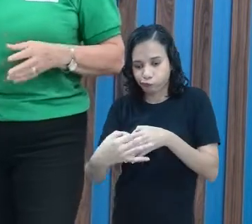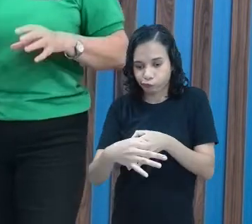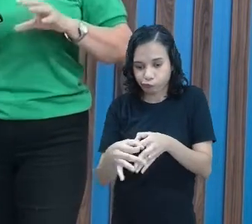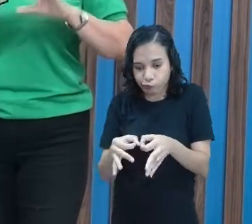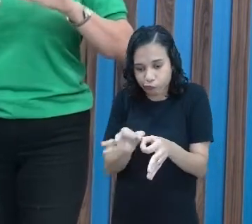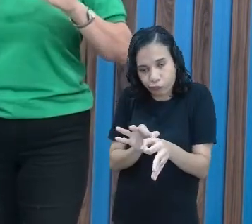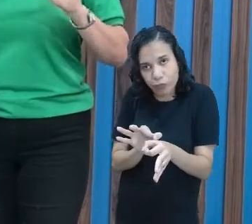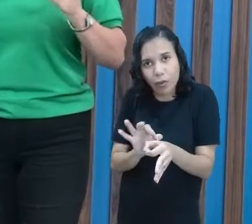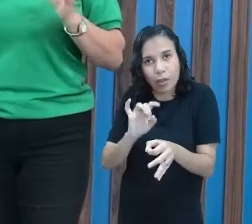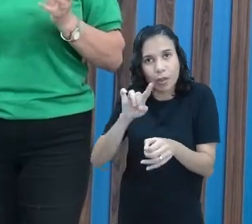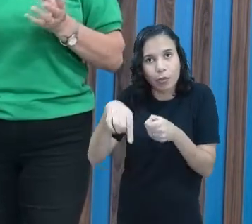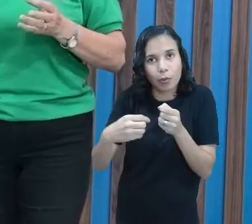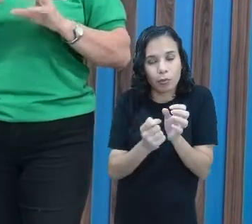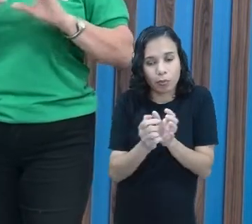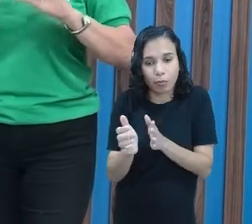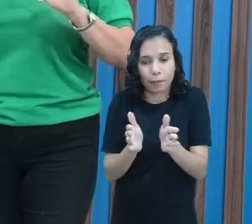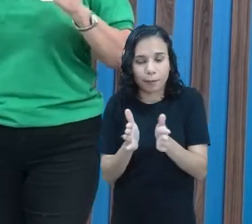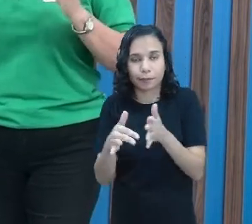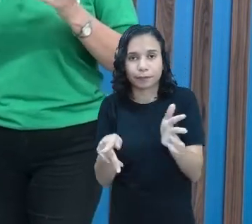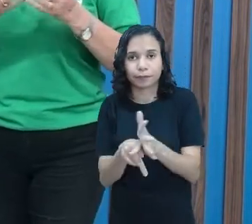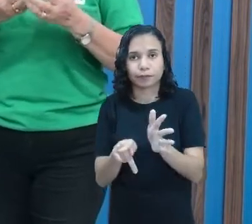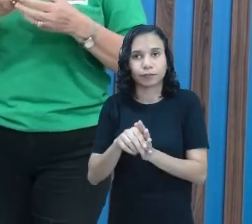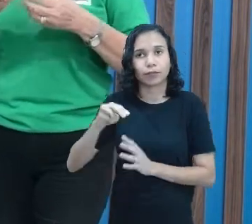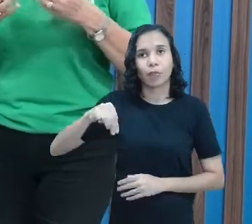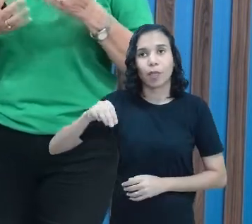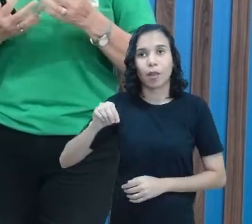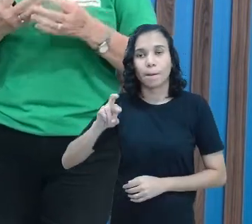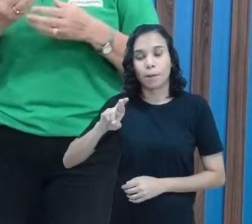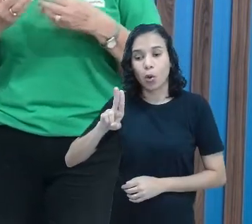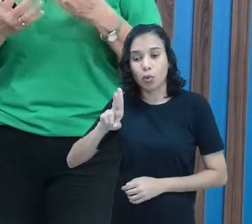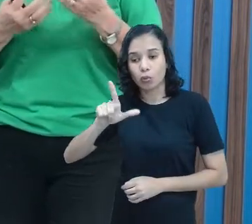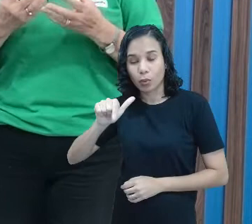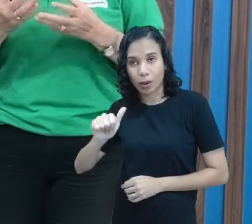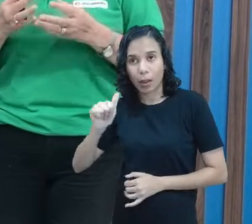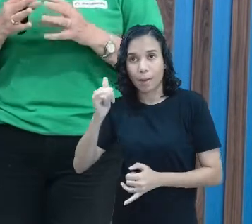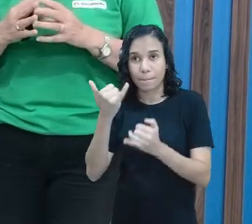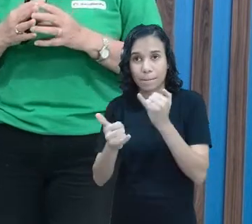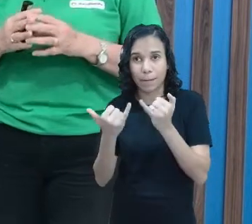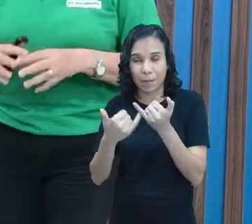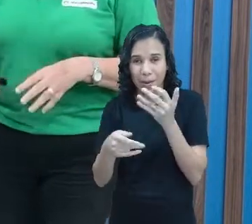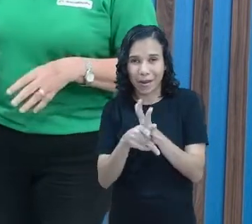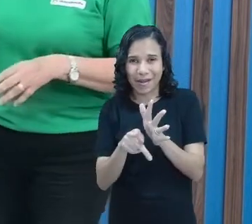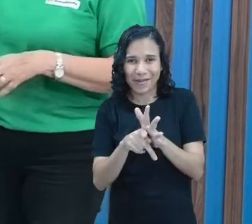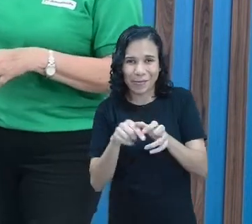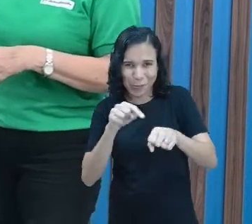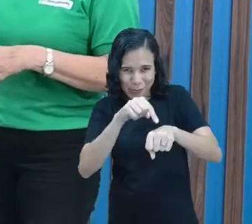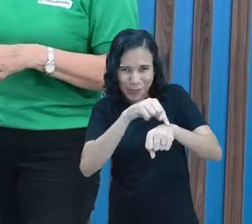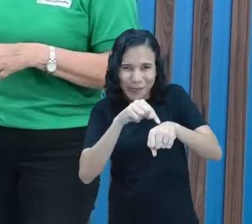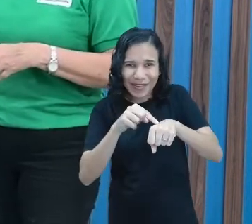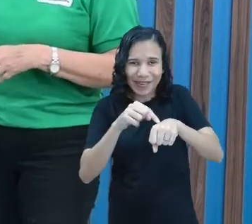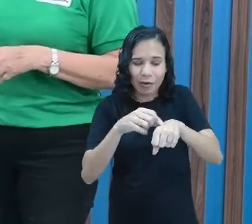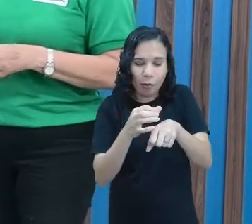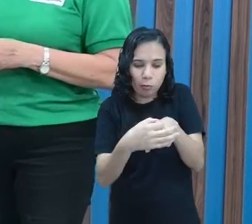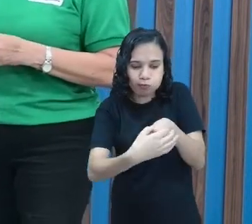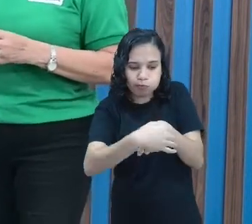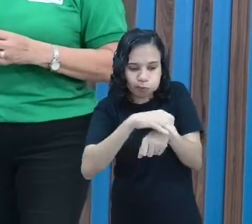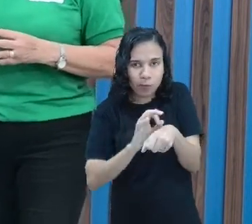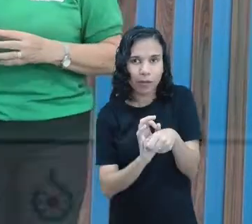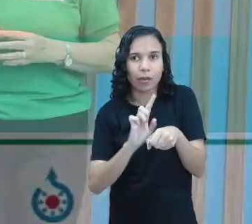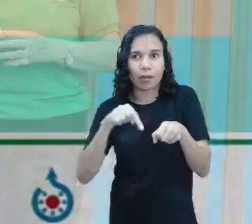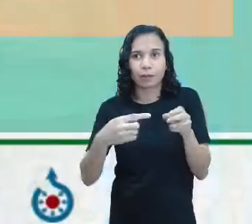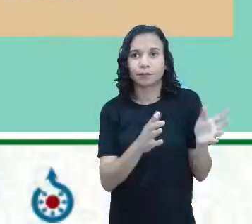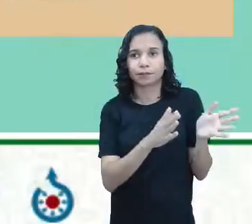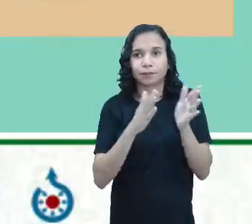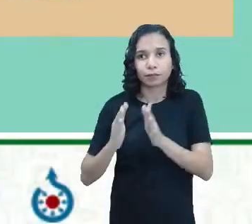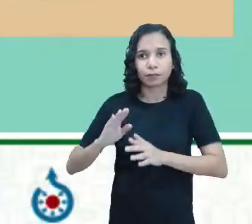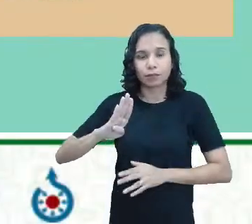divisão tem outra fase chamada de mórula, que parece realmente uma amora, né? Depois vem o